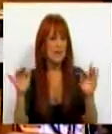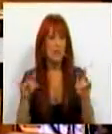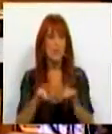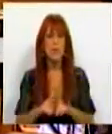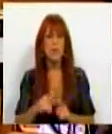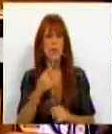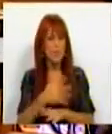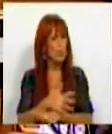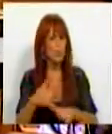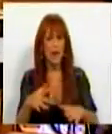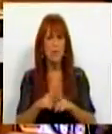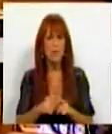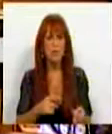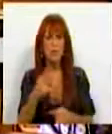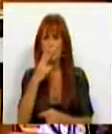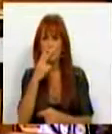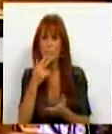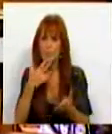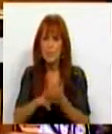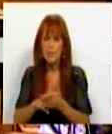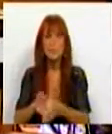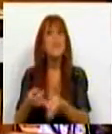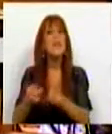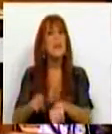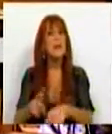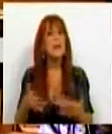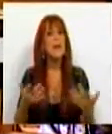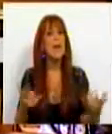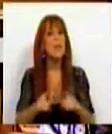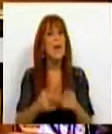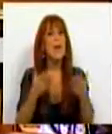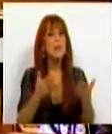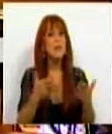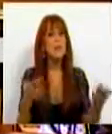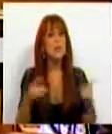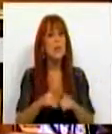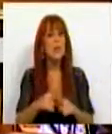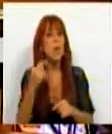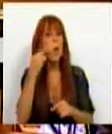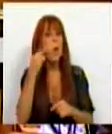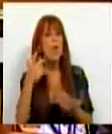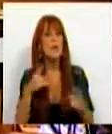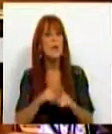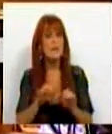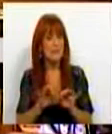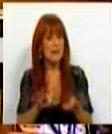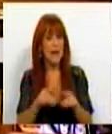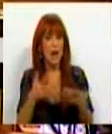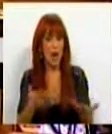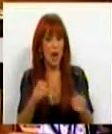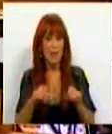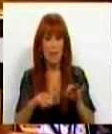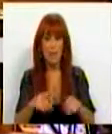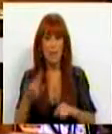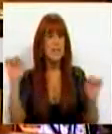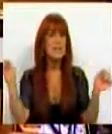diminuição significativa do consumo de tabaco e também contribuindo experiências como estas que estão a acontecer